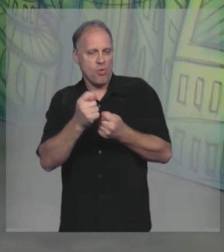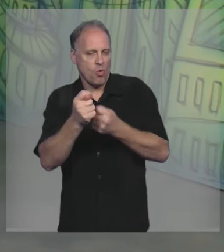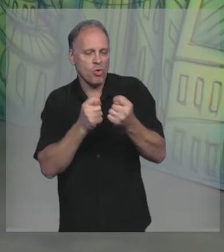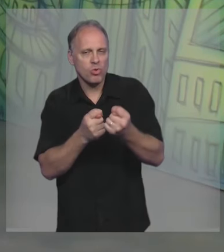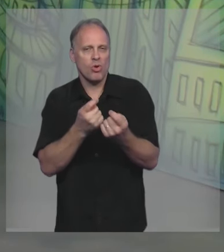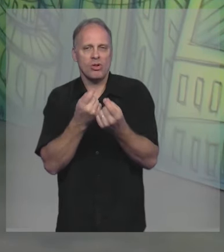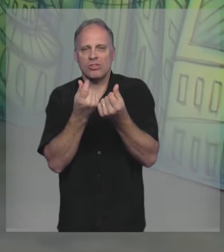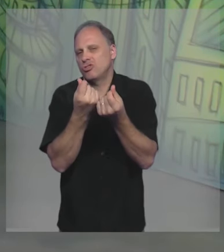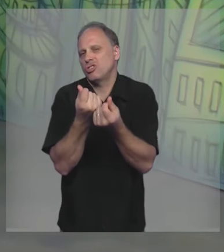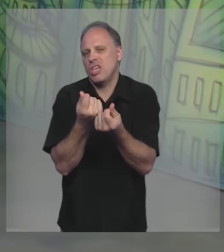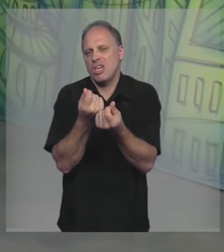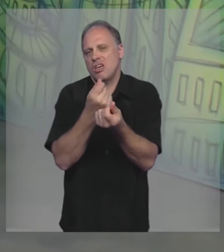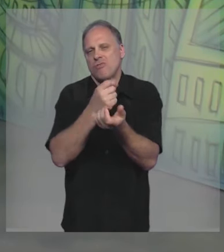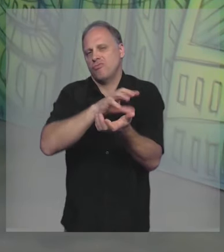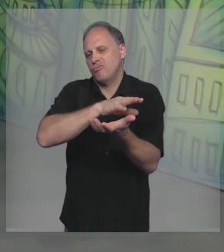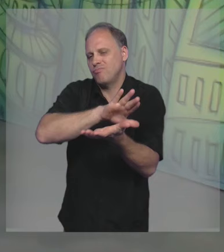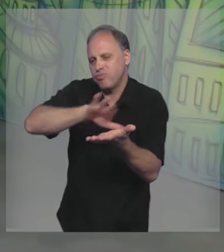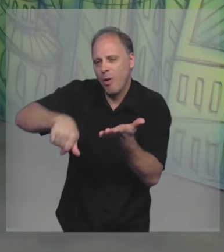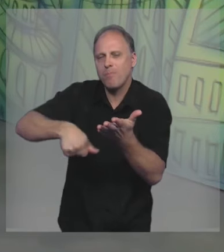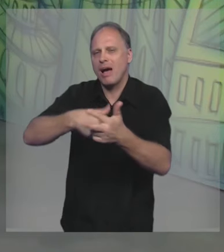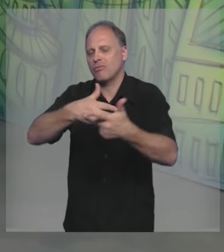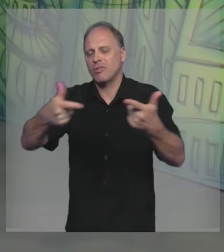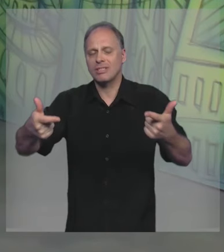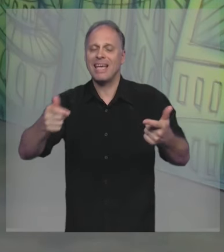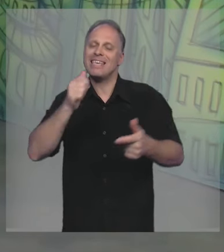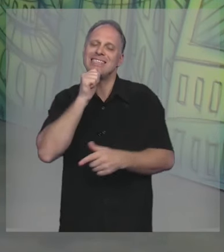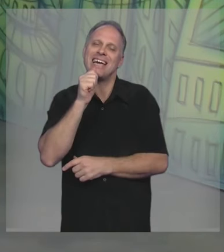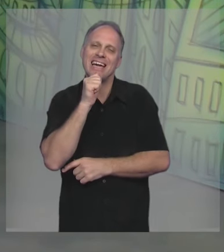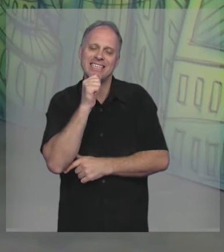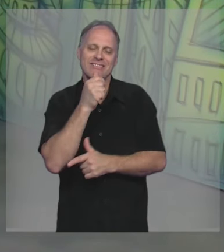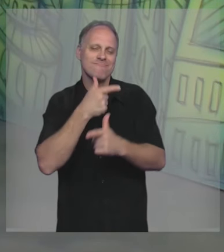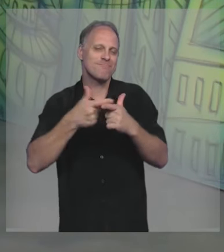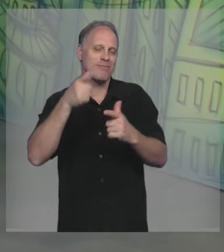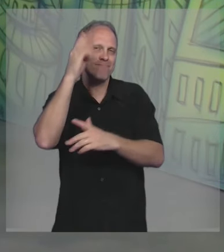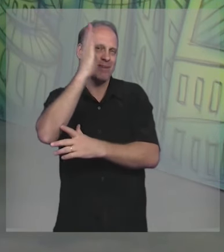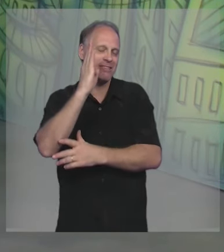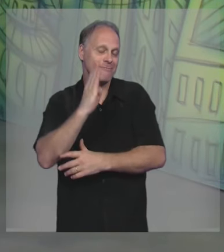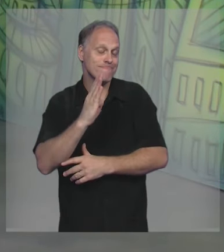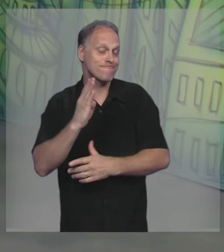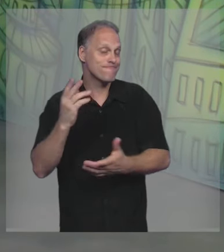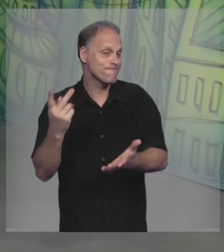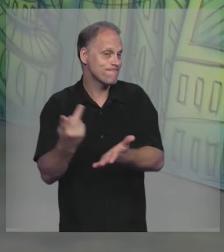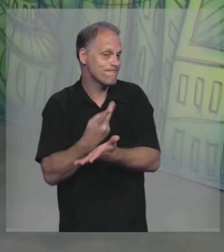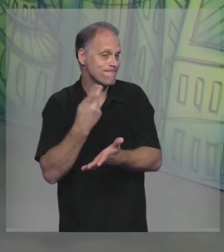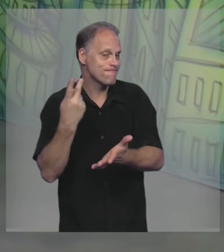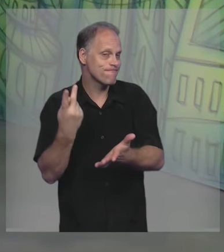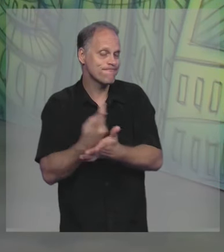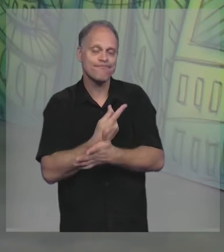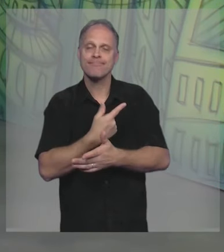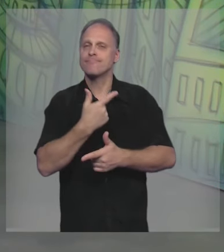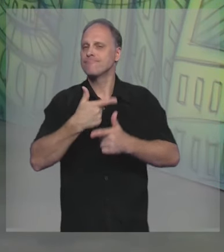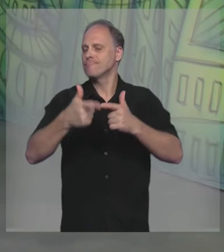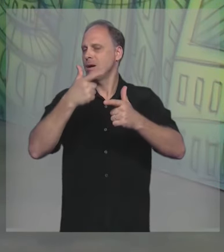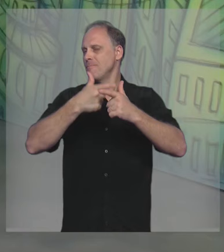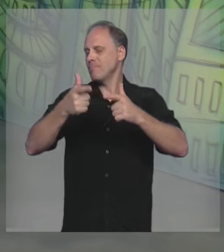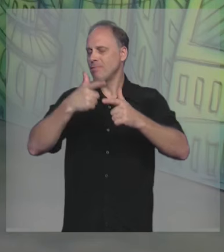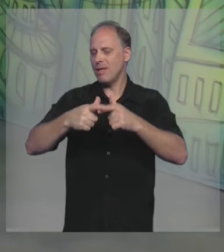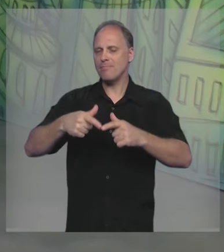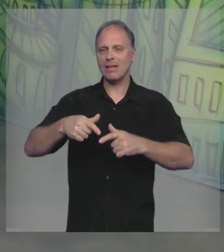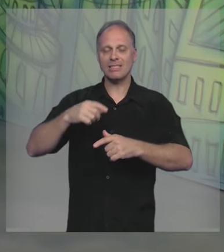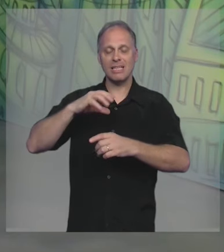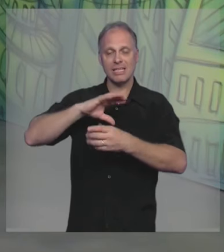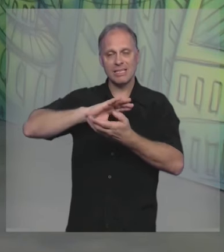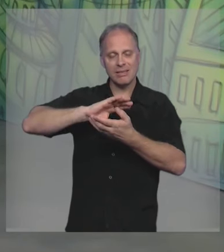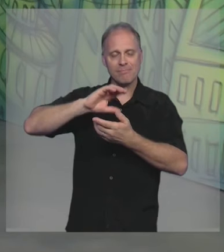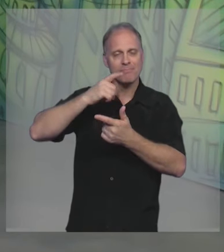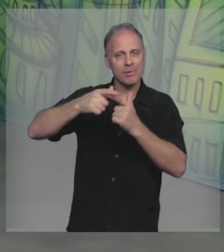má administração de recursos, né? E consequentemente o Brasil acabou enfrentando alguns anos de crise, né? De